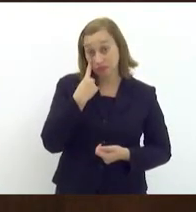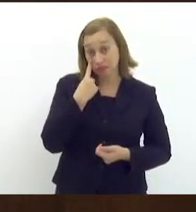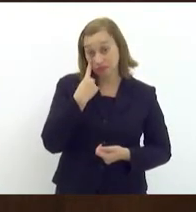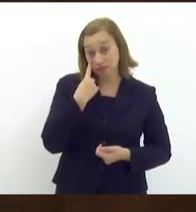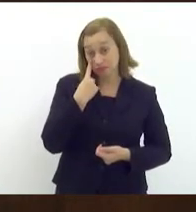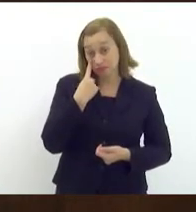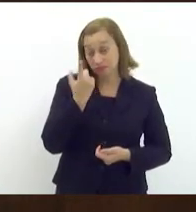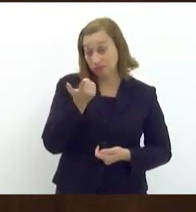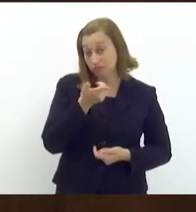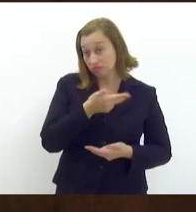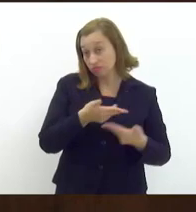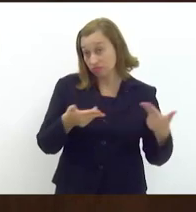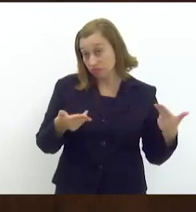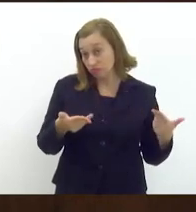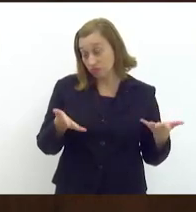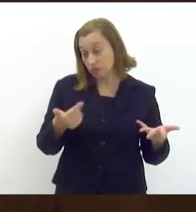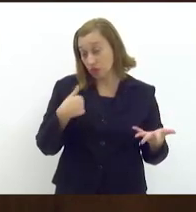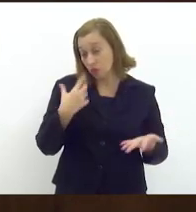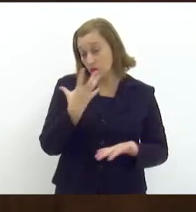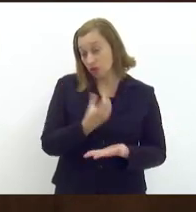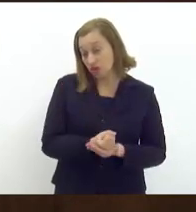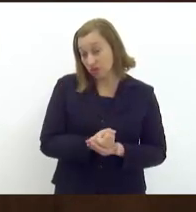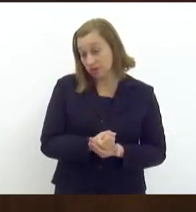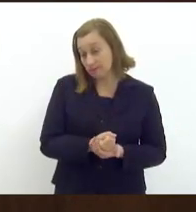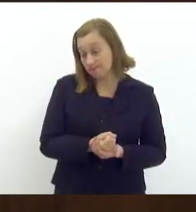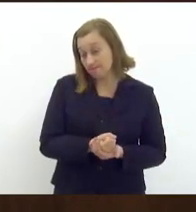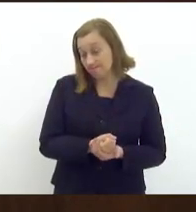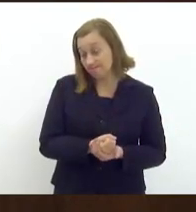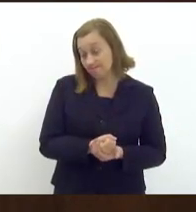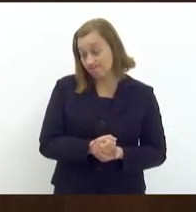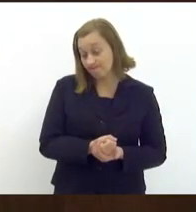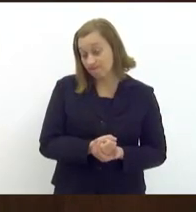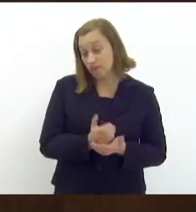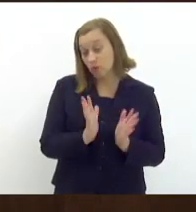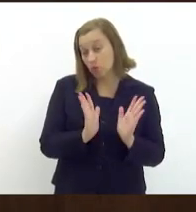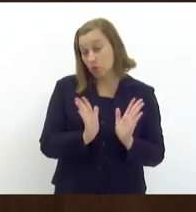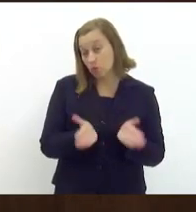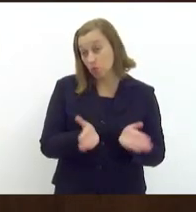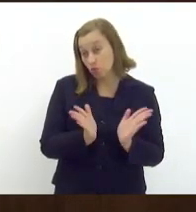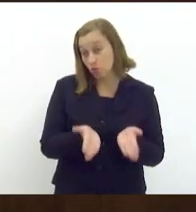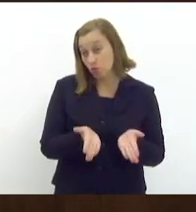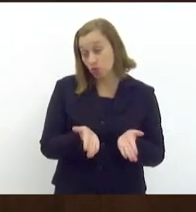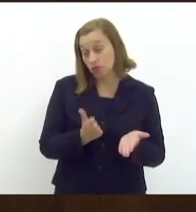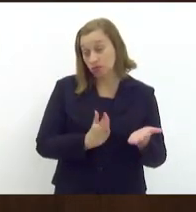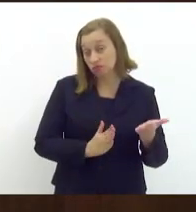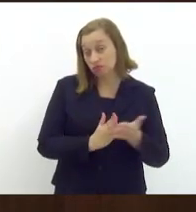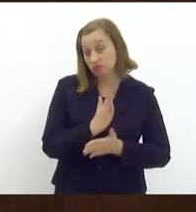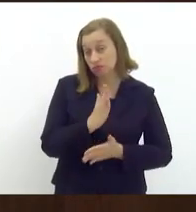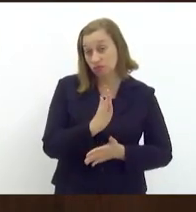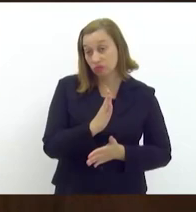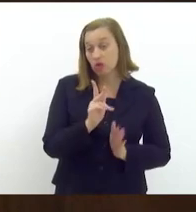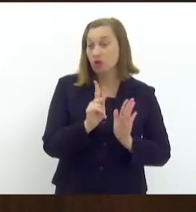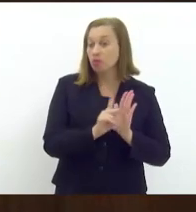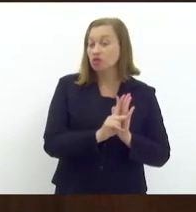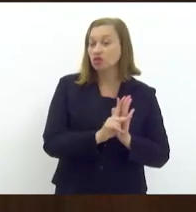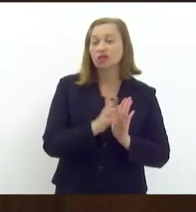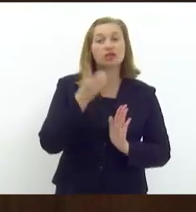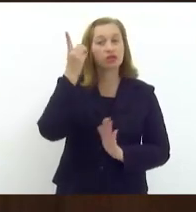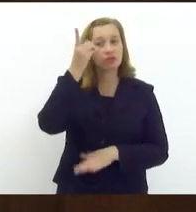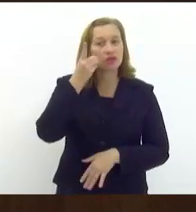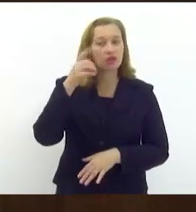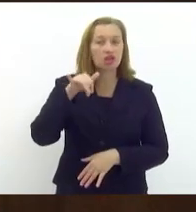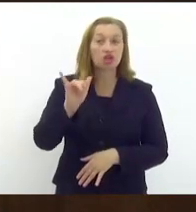Aí queria fazer um registro hoje a gente está provando o projeto Deputado